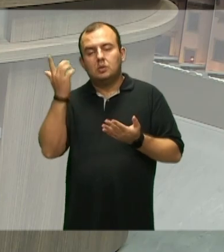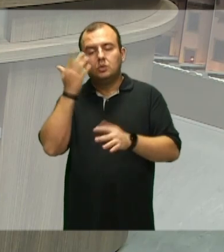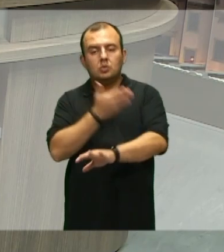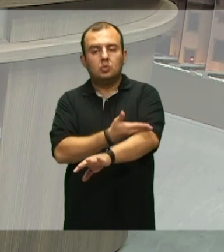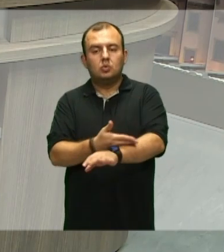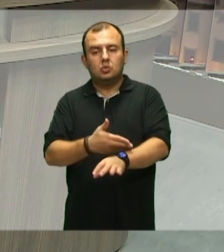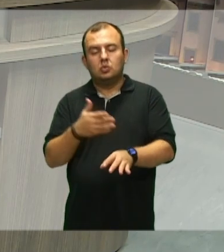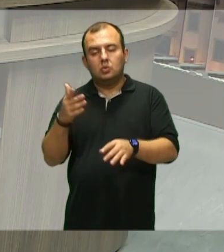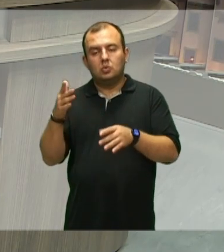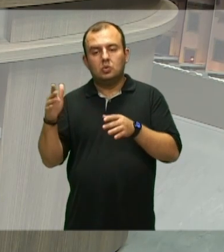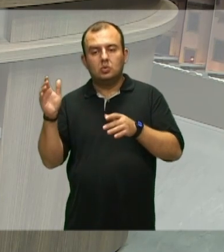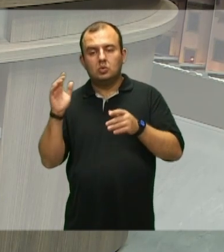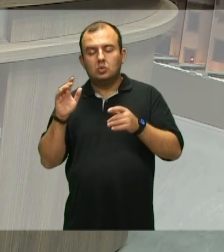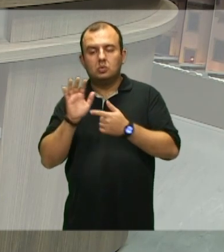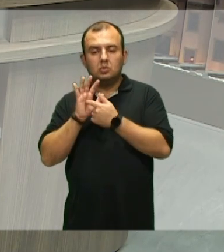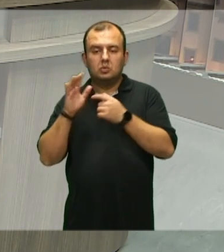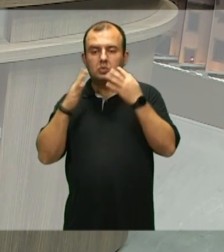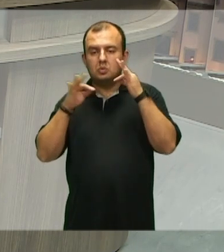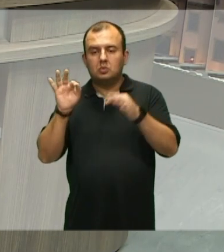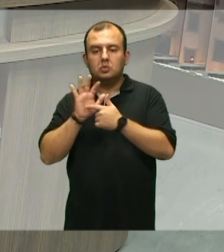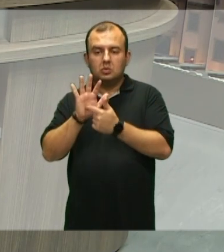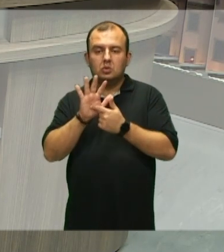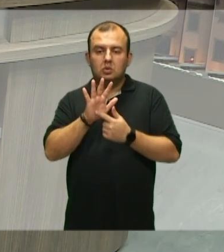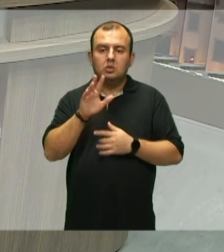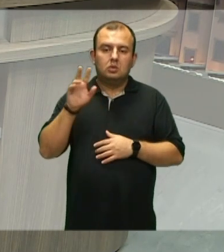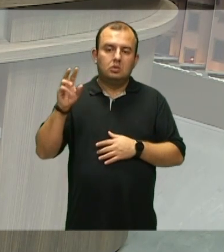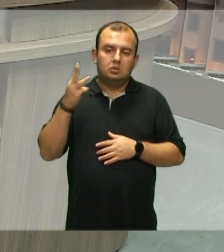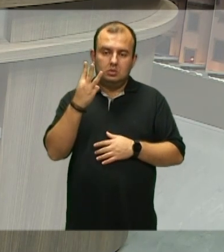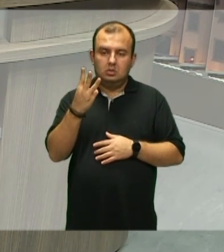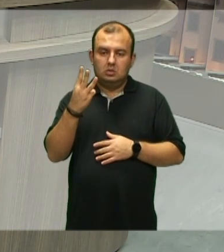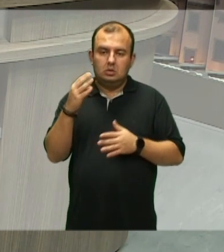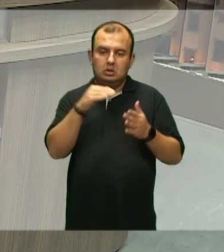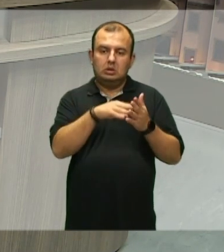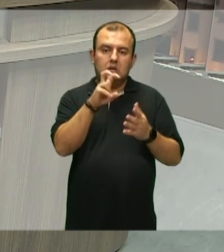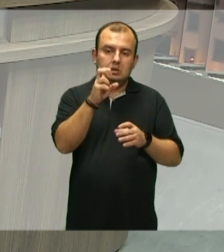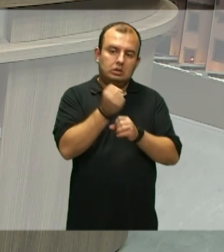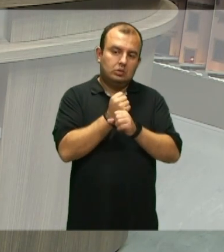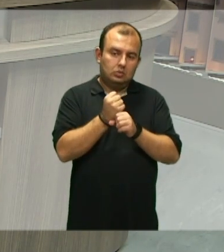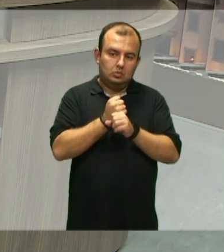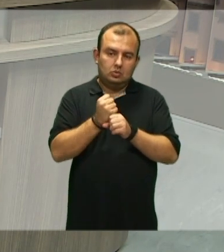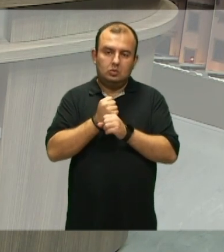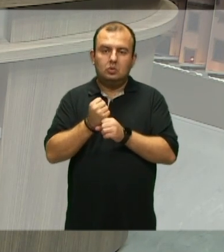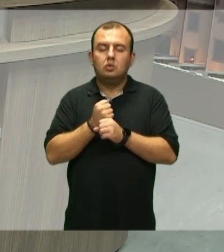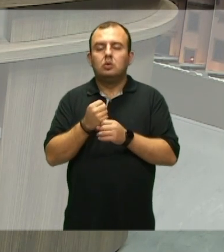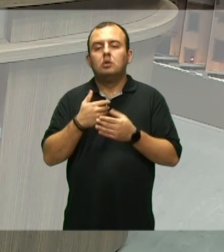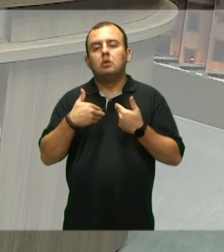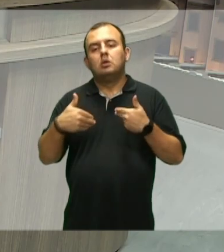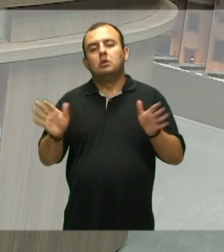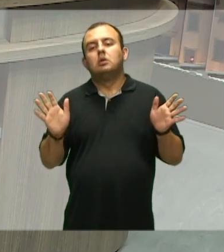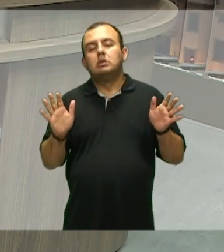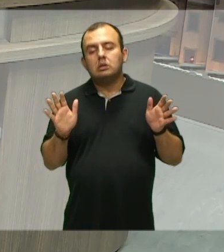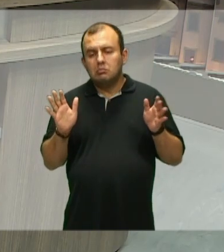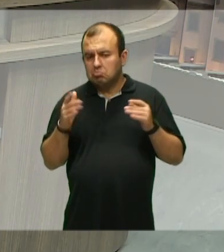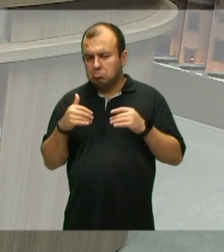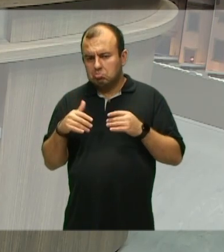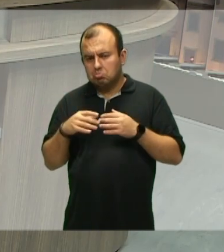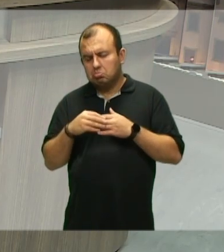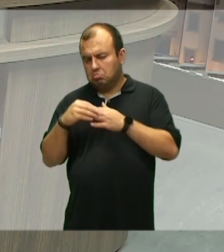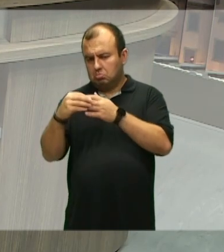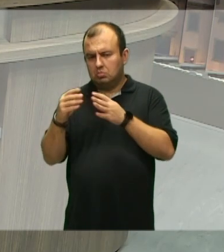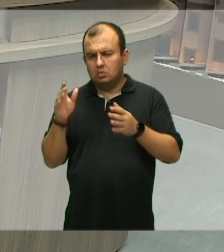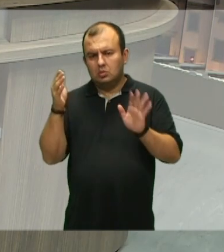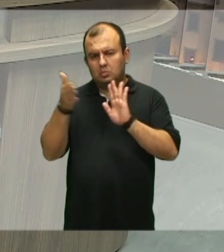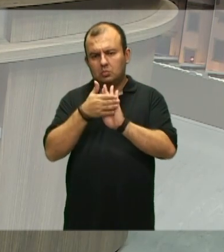costumam ficar em repertório cerca de 3 a 5 anos, assim, a gente leva. 3 a 5 anos. Então, a gente propõe,